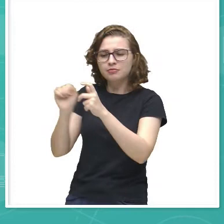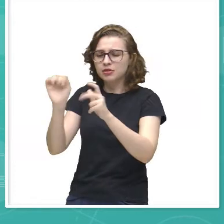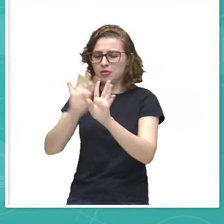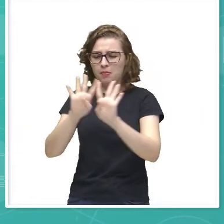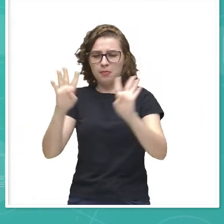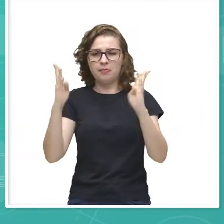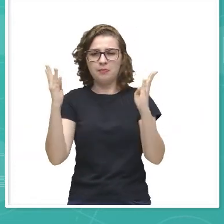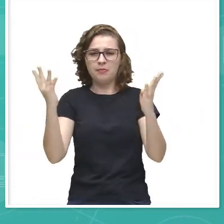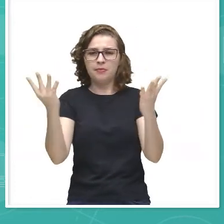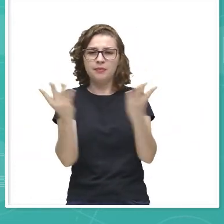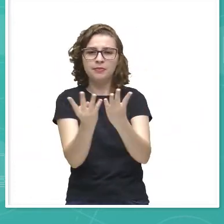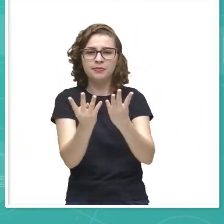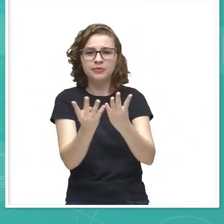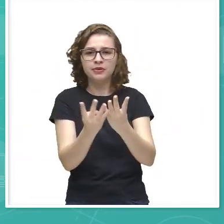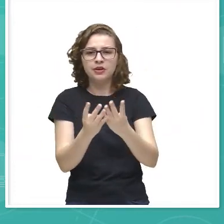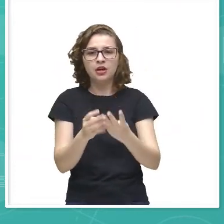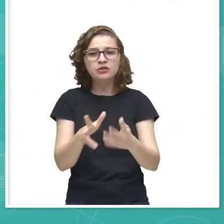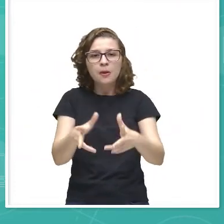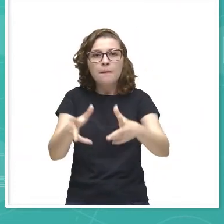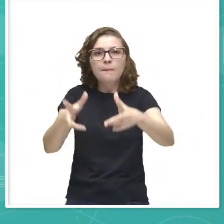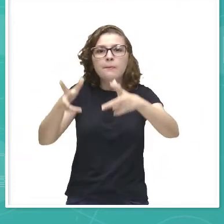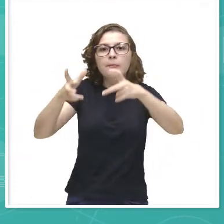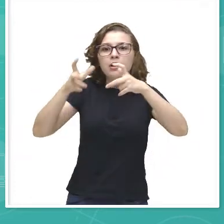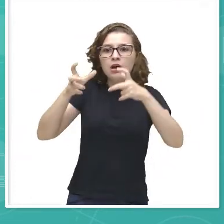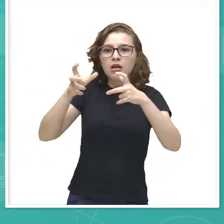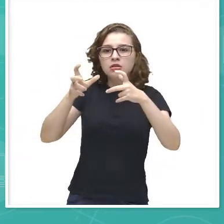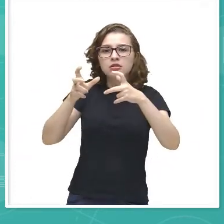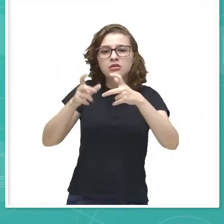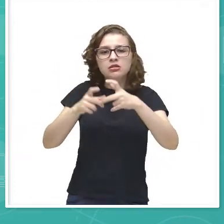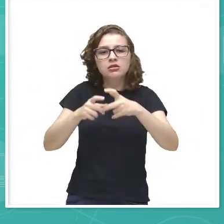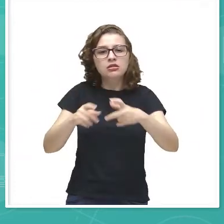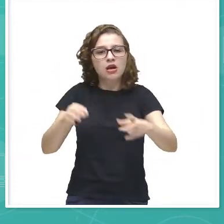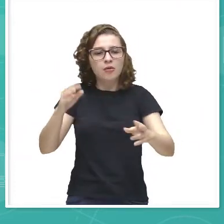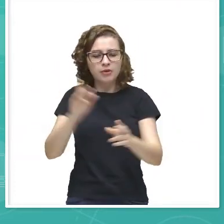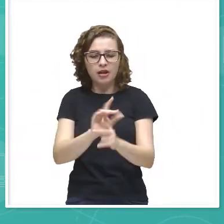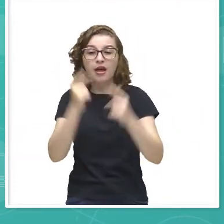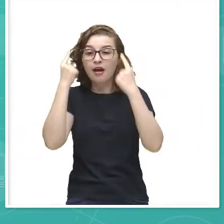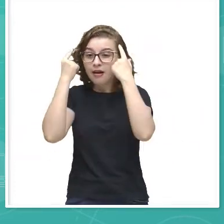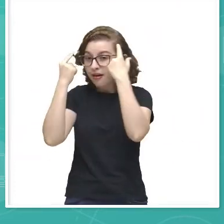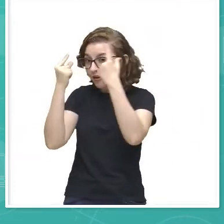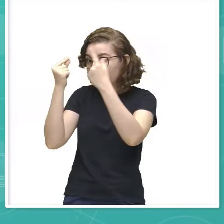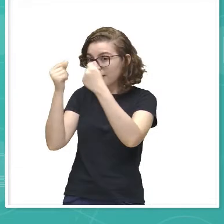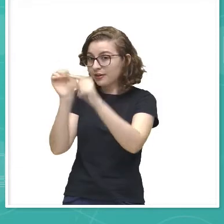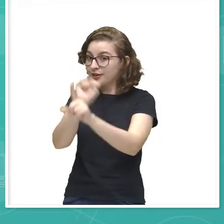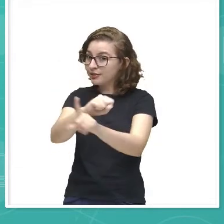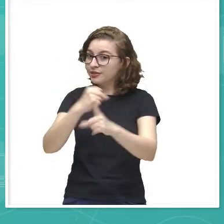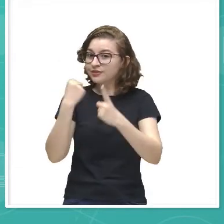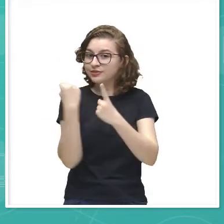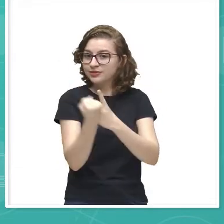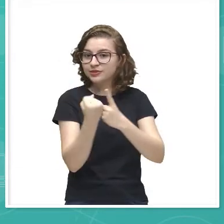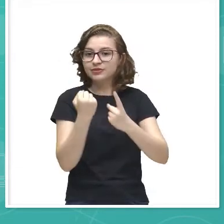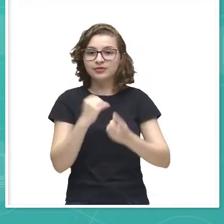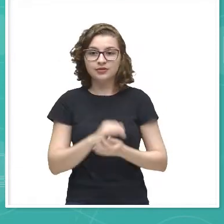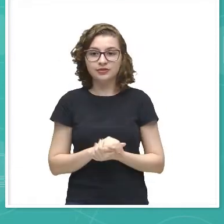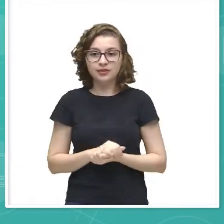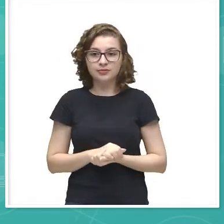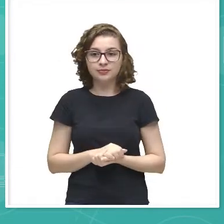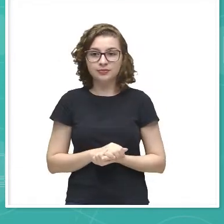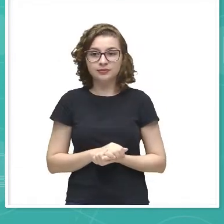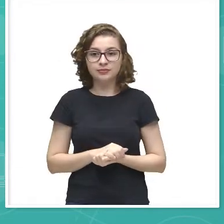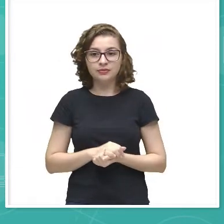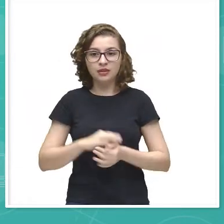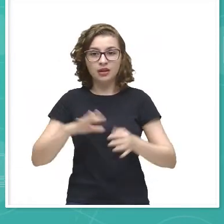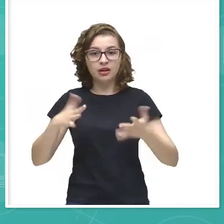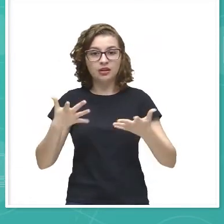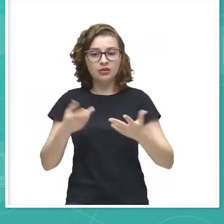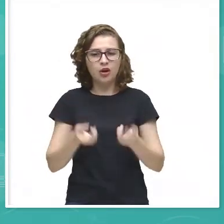que a gente está vendo aí, nós já identificamos que ele faz referência à sociedade grega. Então, o que a gente falou na nossa